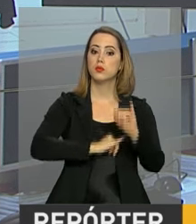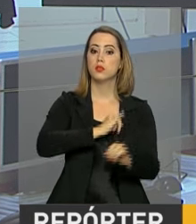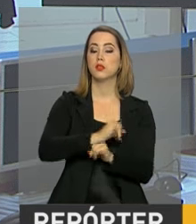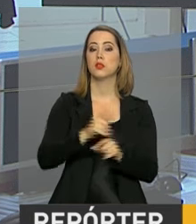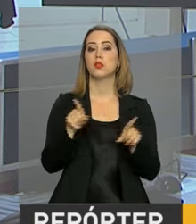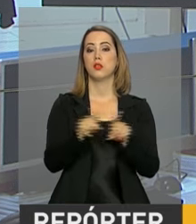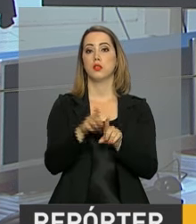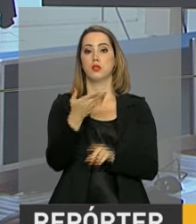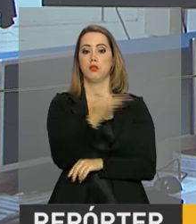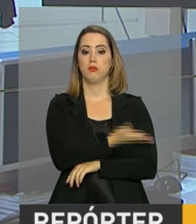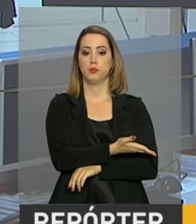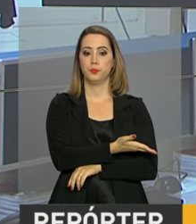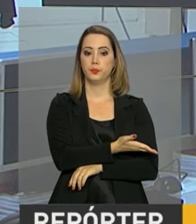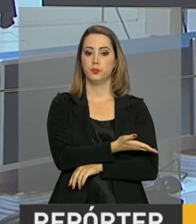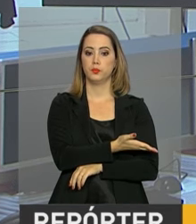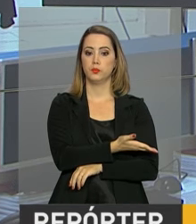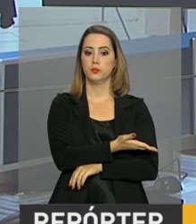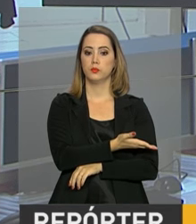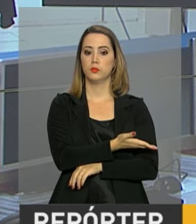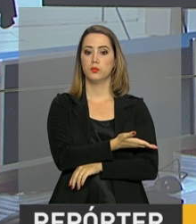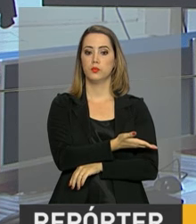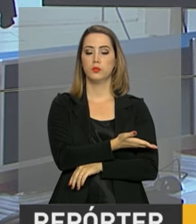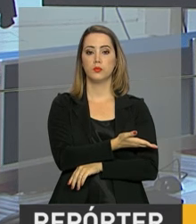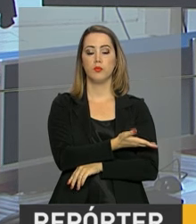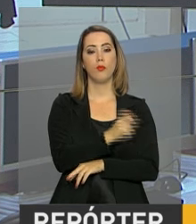participante no endereço enem.gov.br/participante.